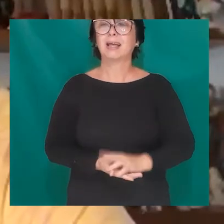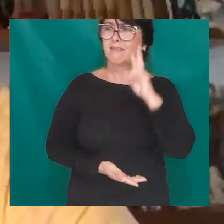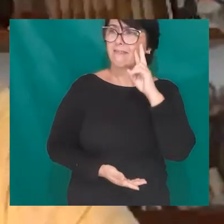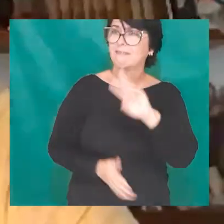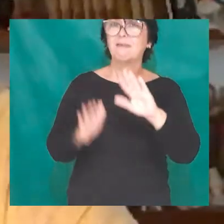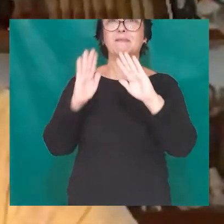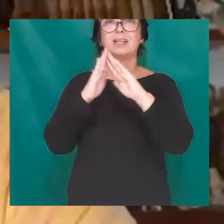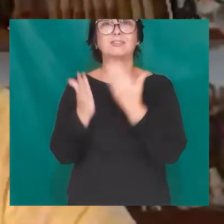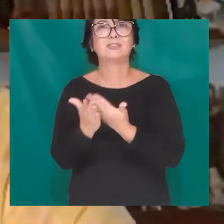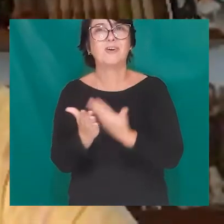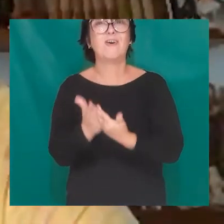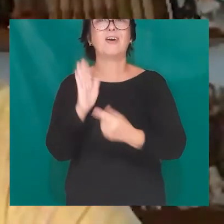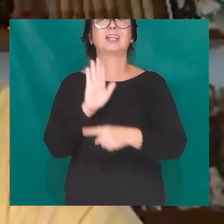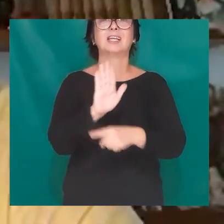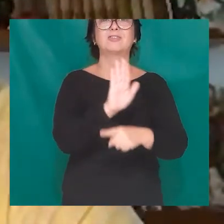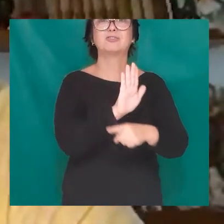melhor nas escolas,